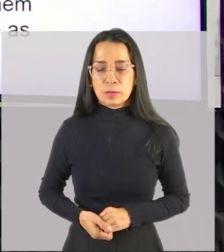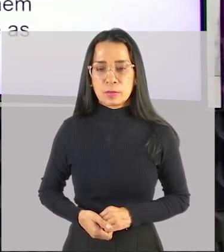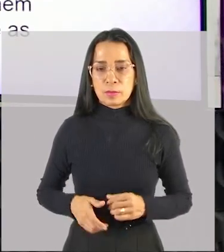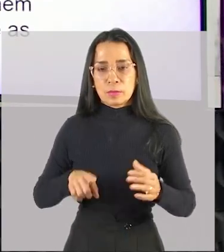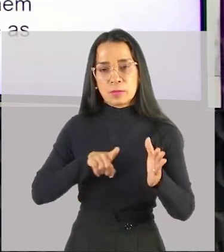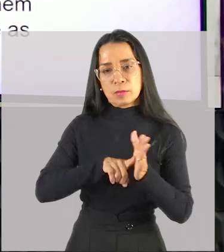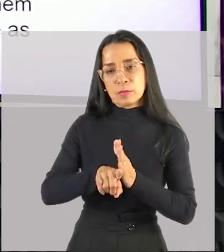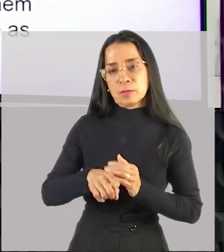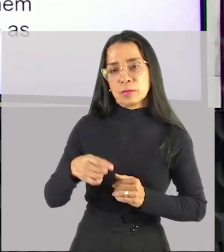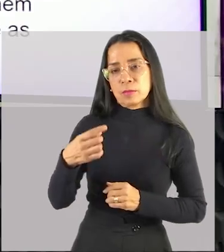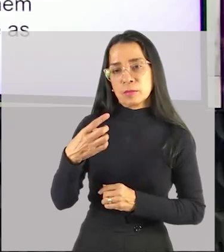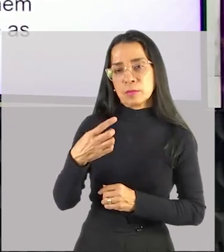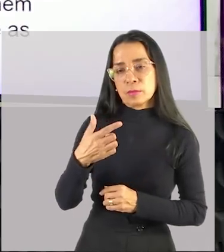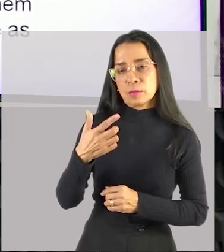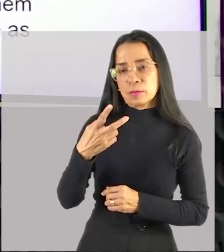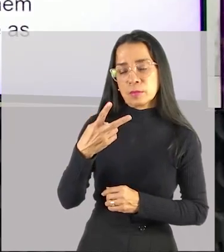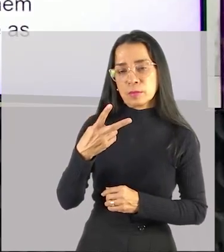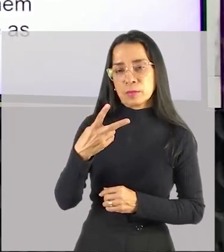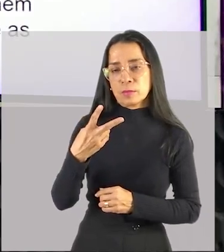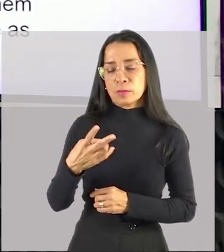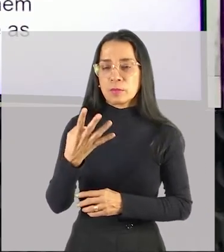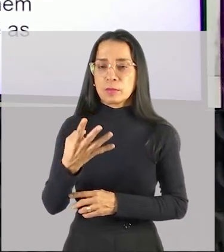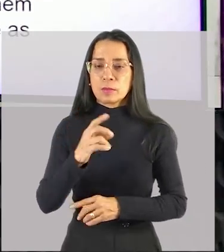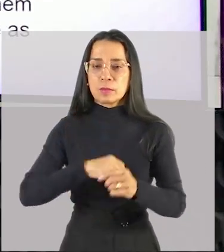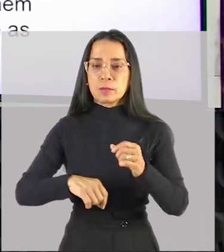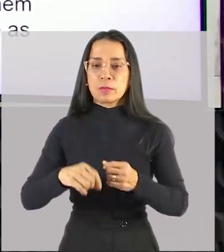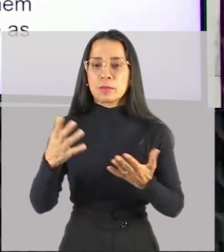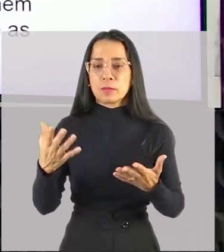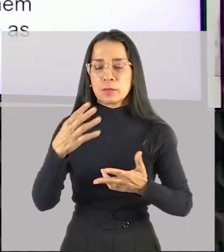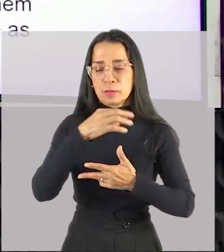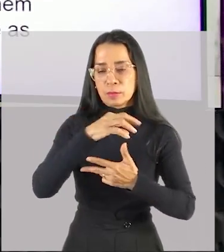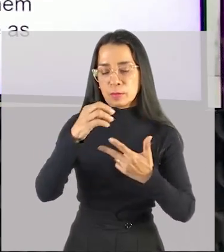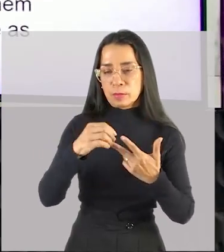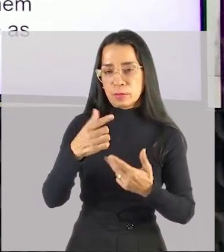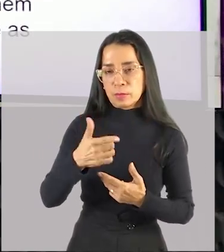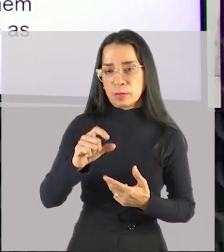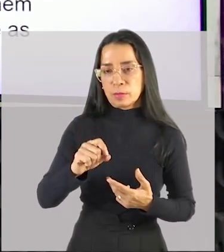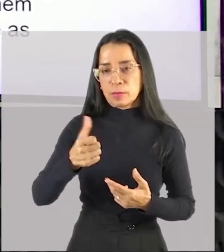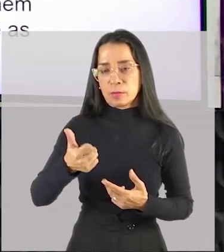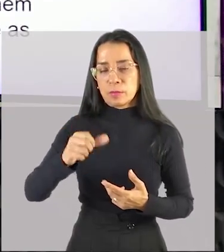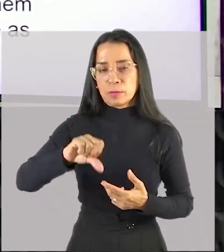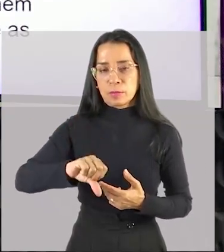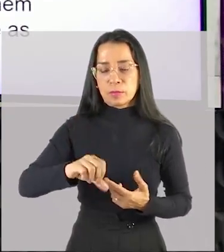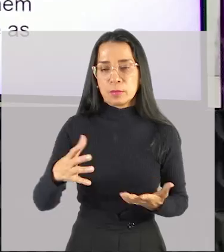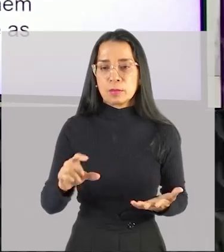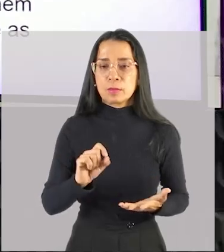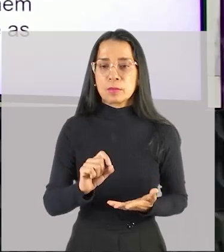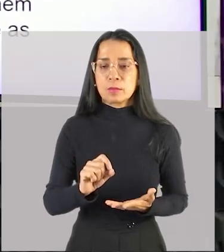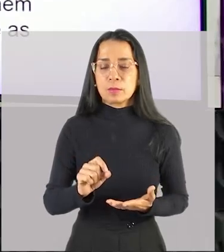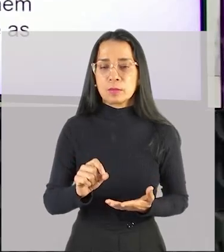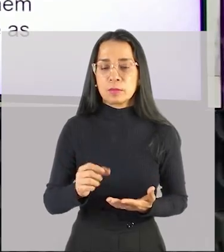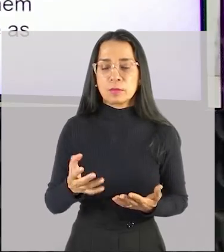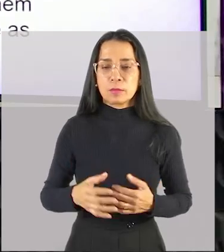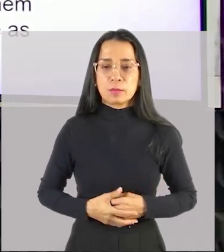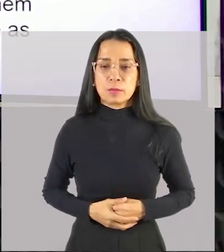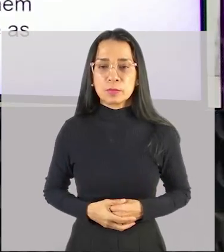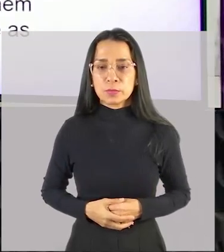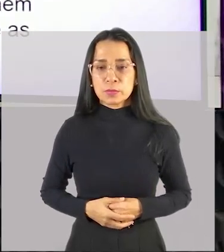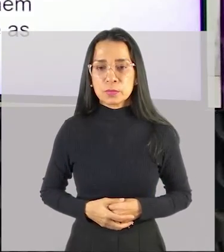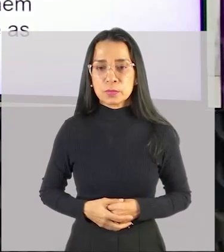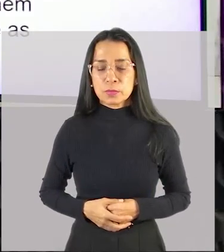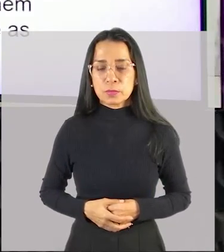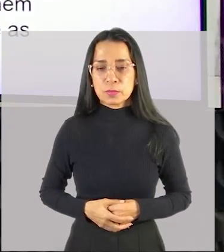questão sobre filosofia medieval. É a questão de número 24. Ela é uma questão do Enem de